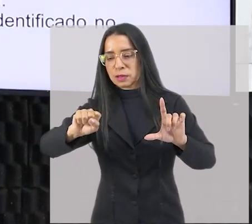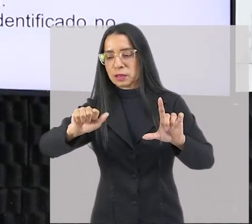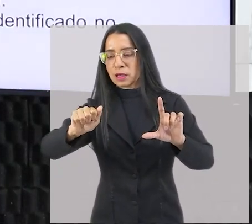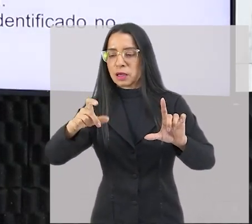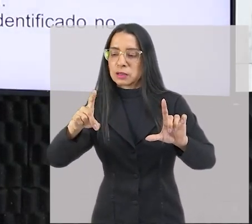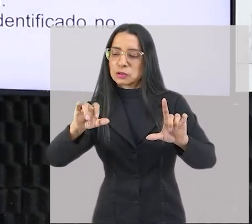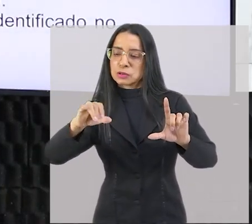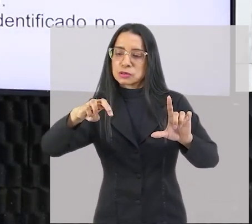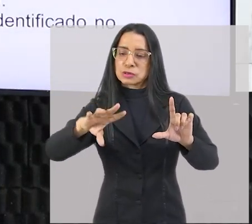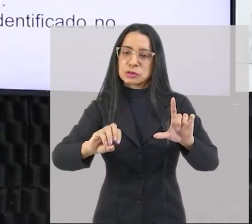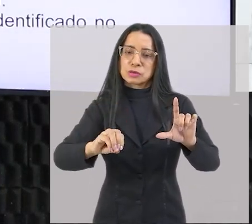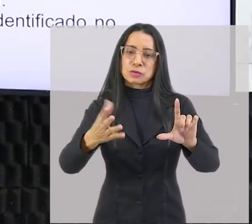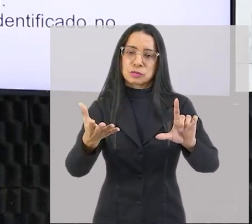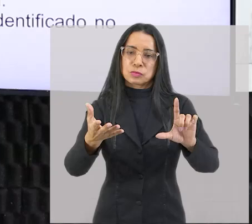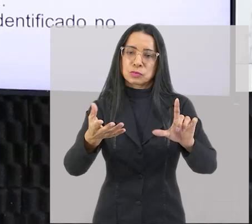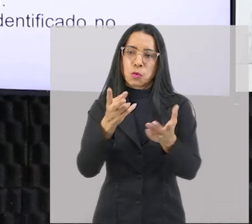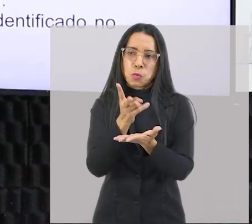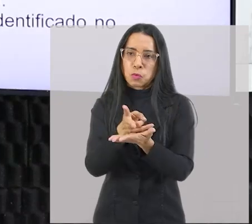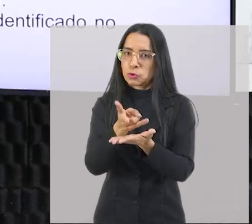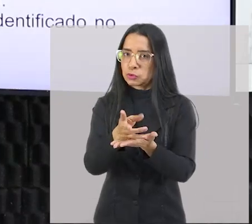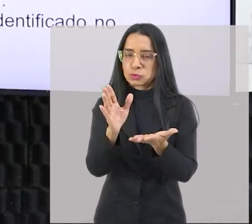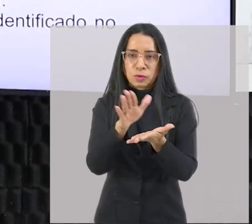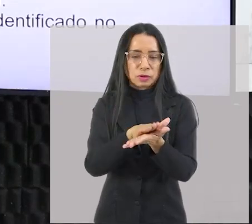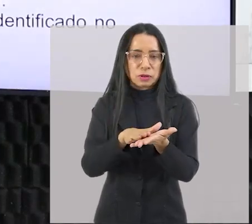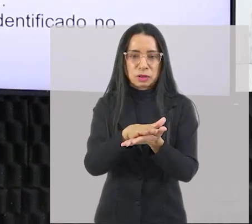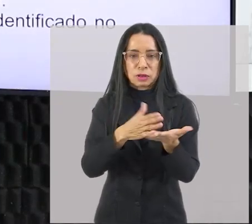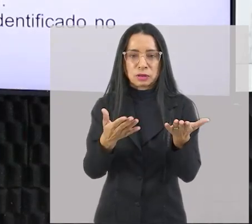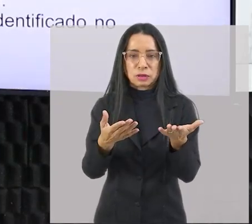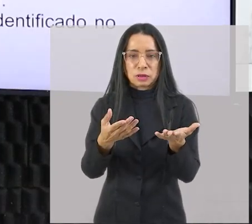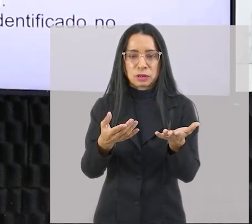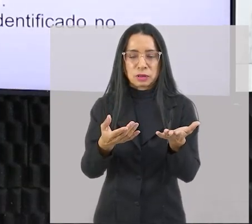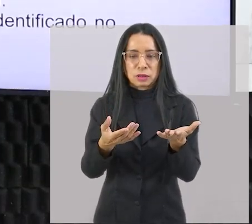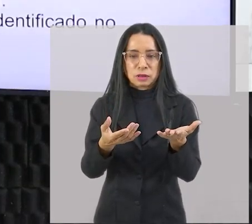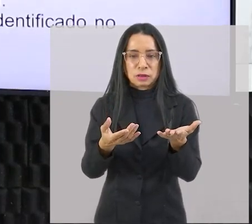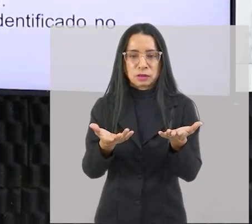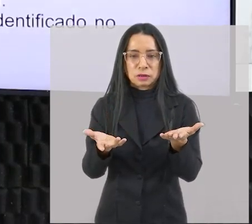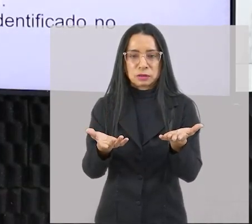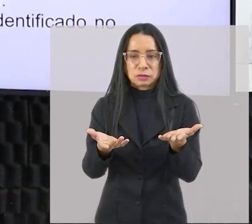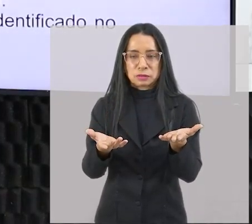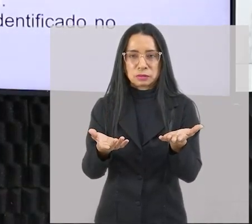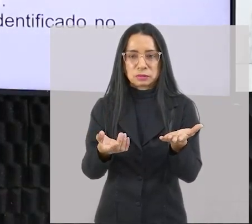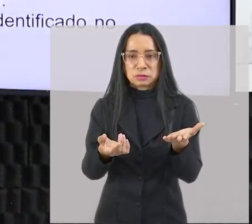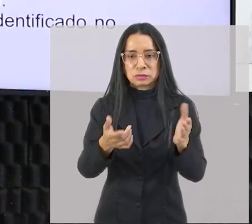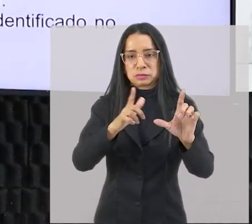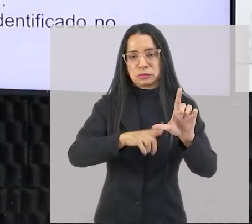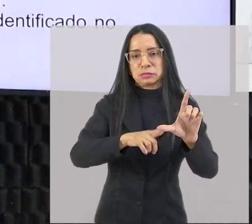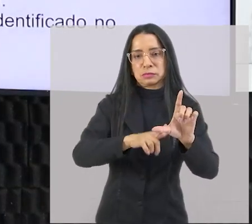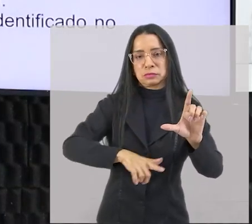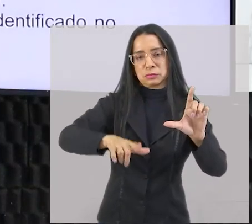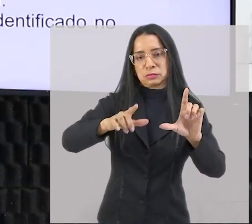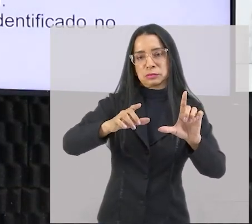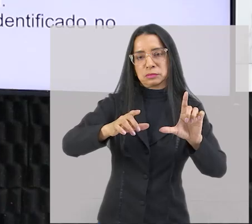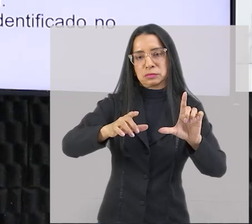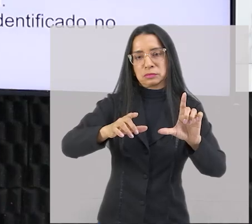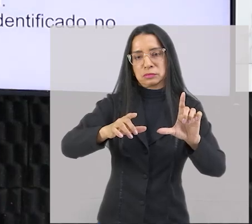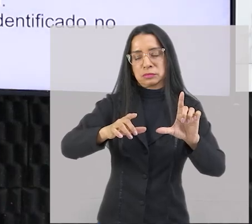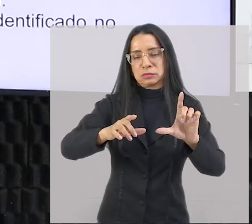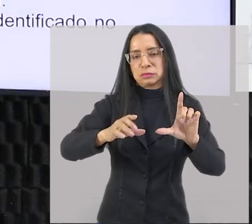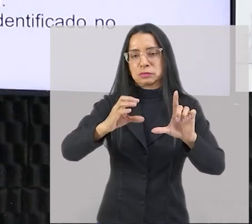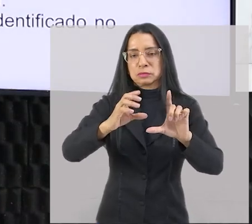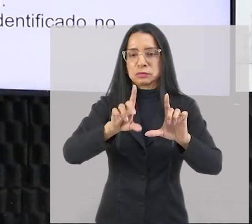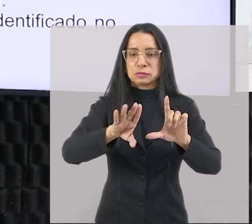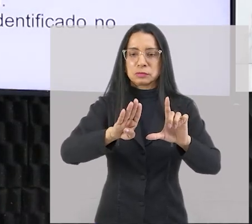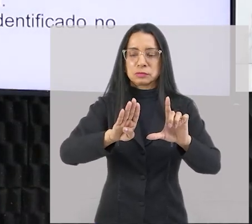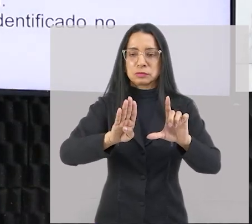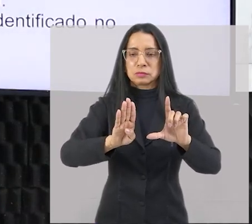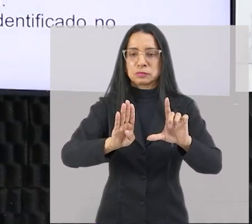não fica perene, aquilo que não é. Tipo música, aquela música chiclete que fez sucesso hoje, amanhã some. Né? Exposta na dupla imagem